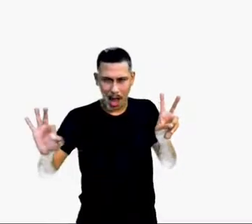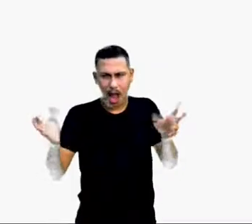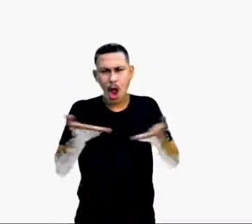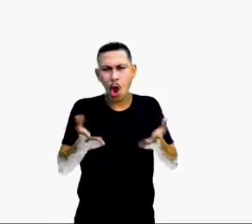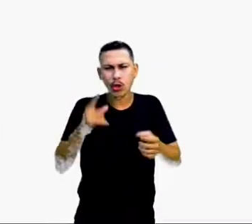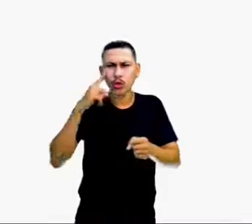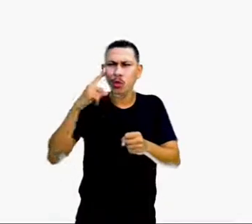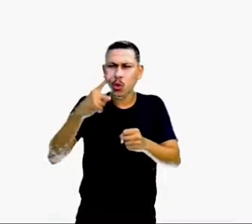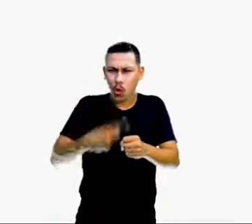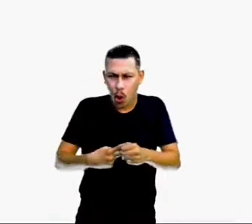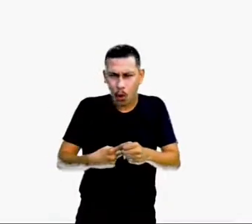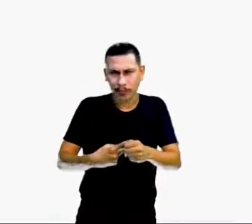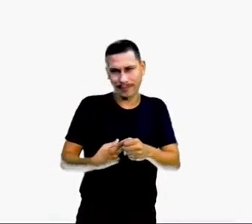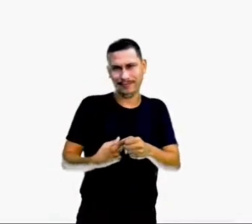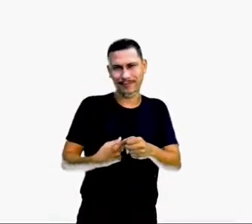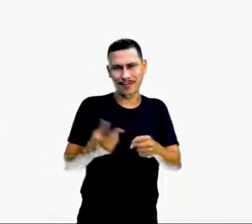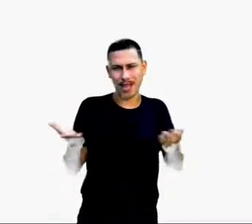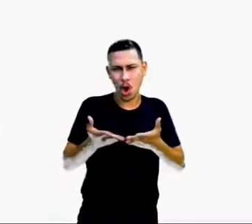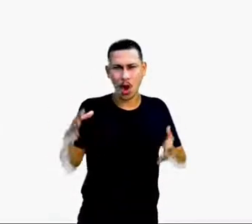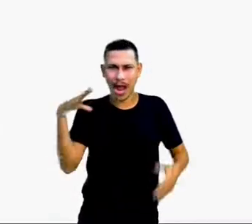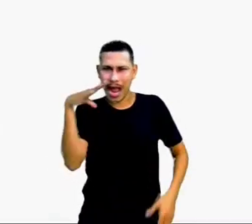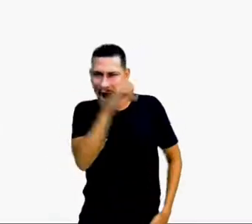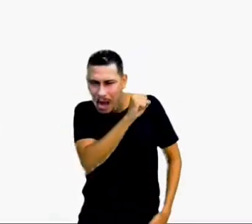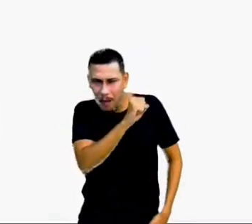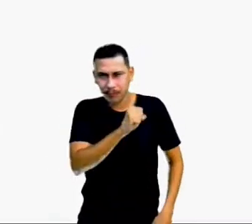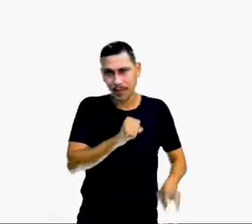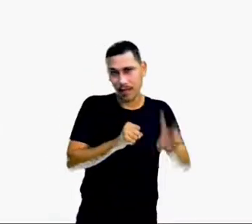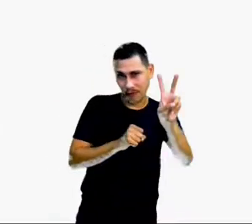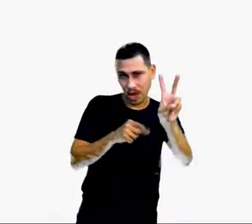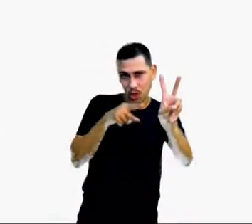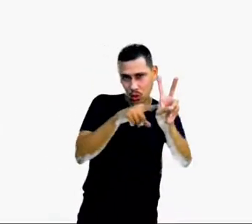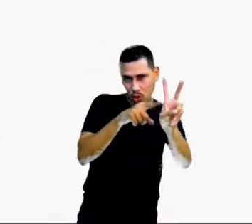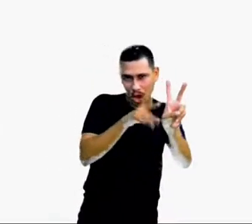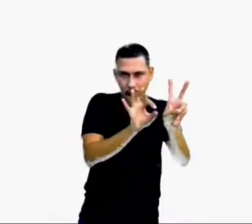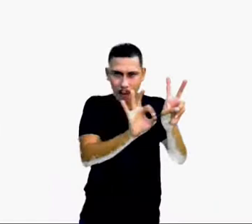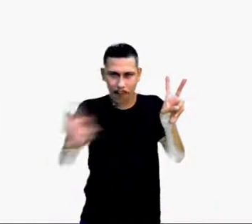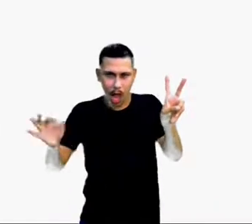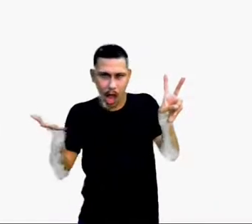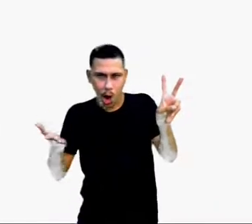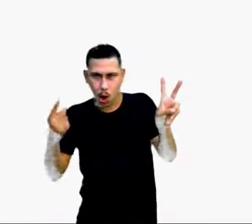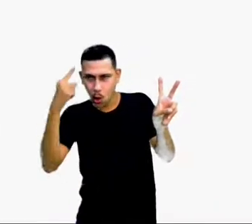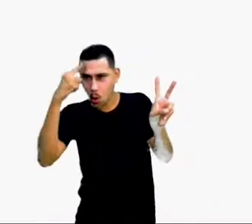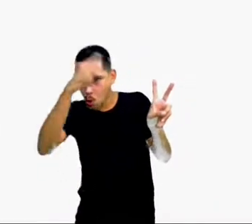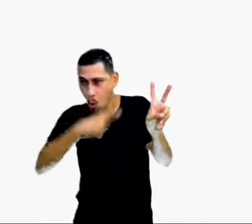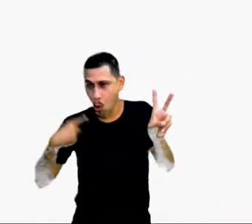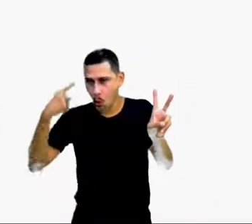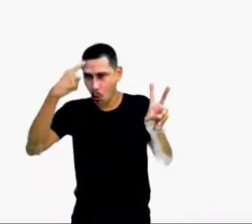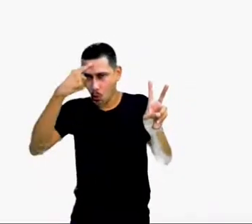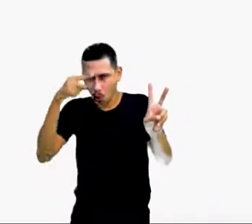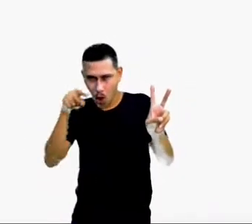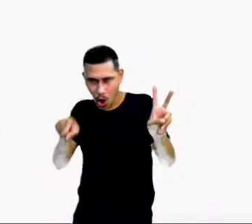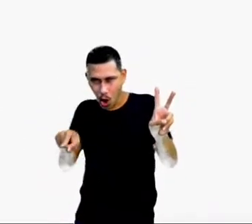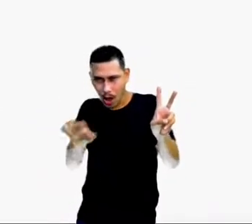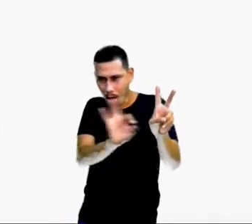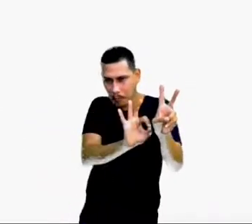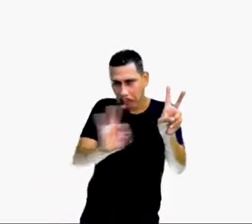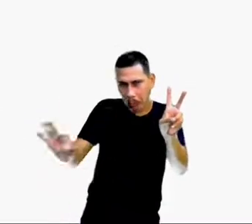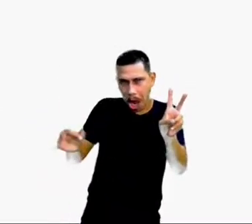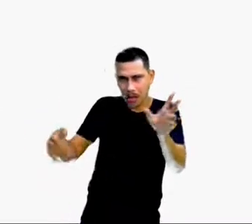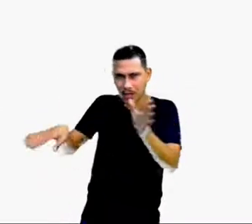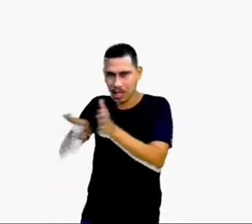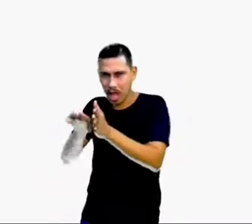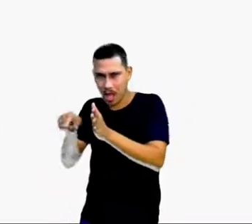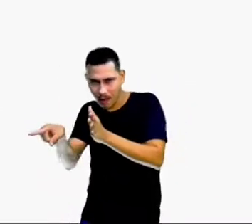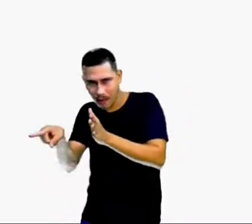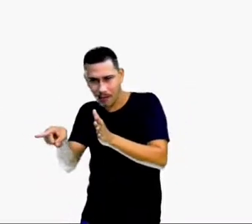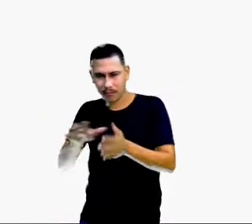a velocidade se o tempo agora do meu percurso é de 1 hora. Então, vamos fazer agora